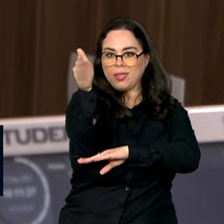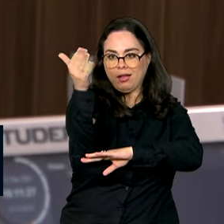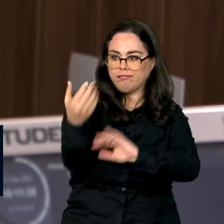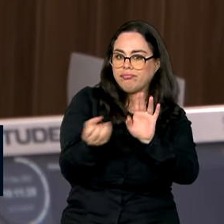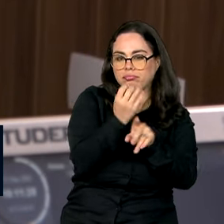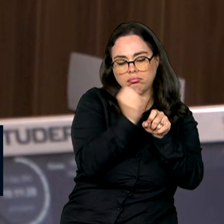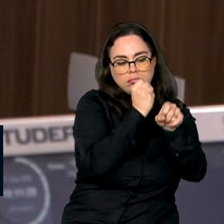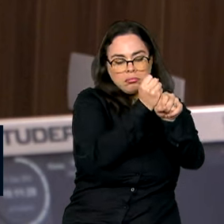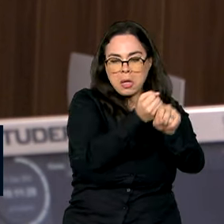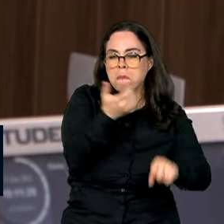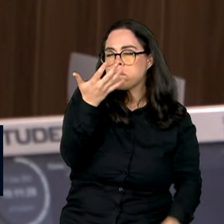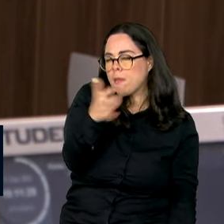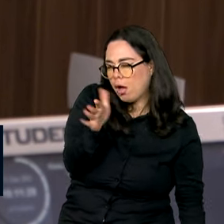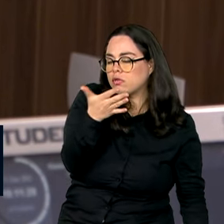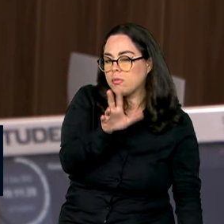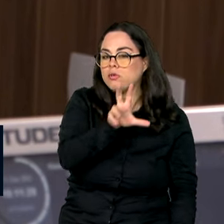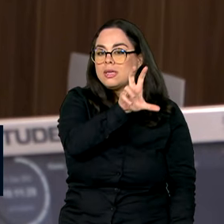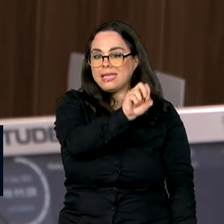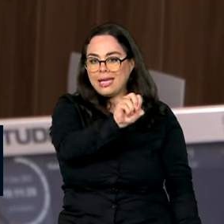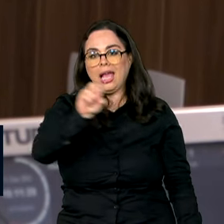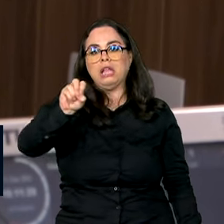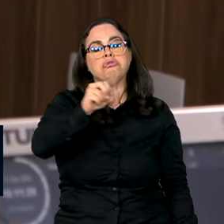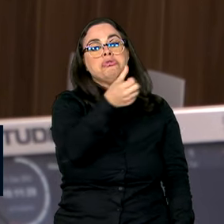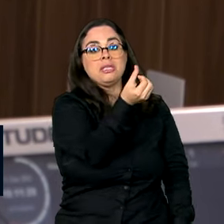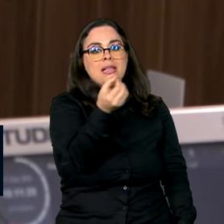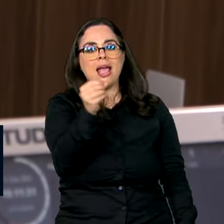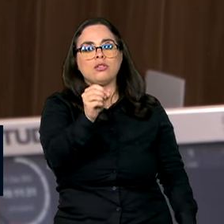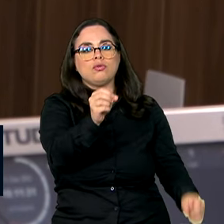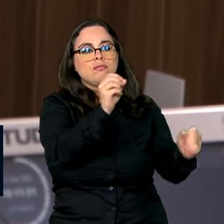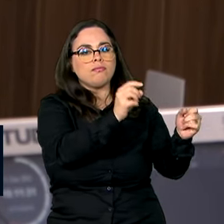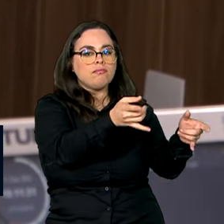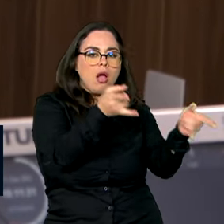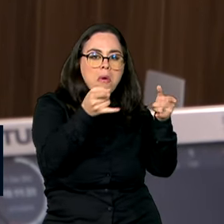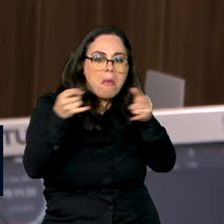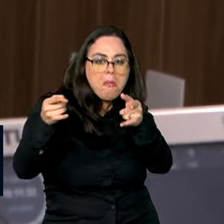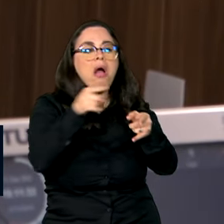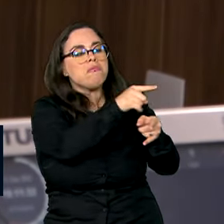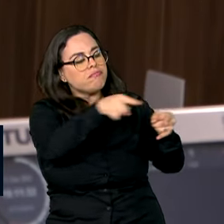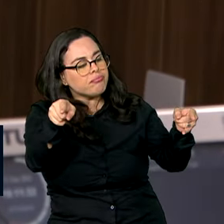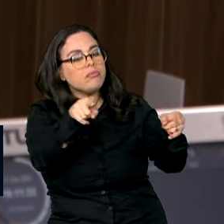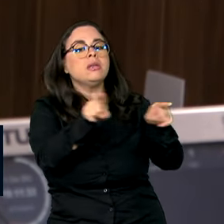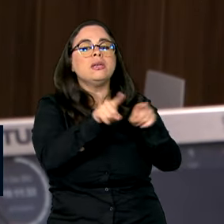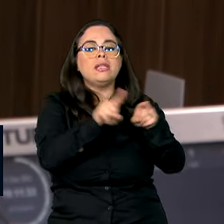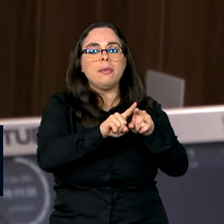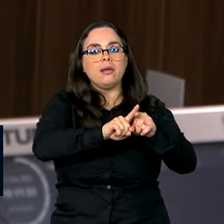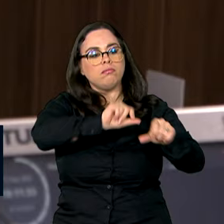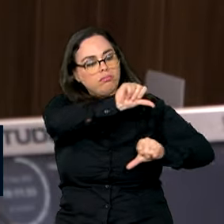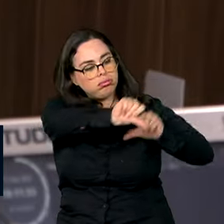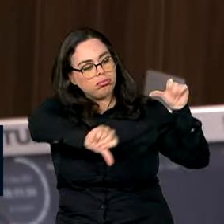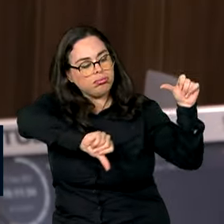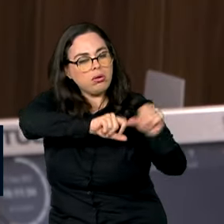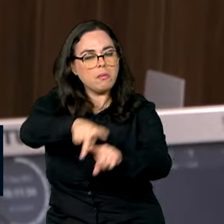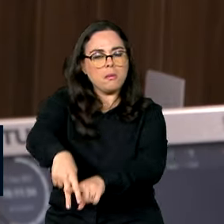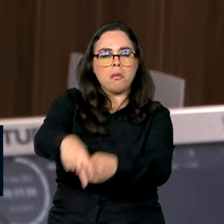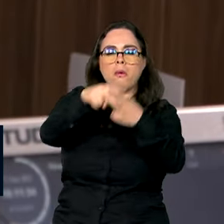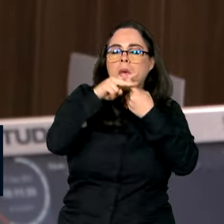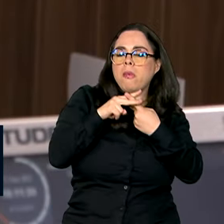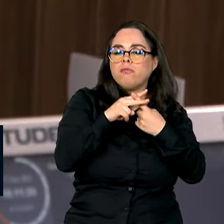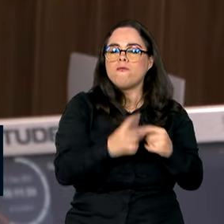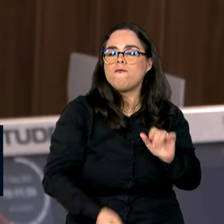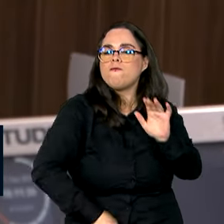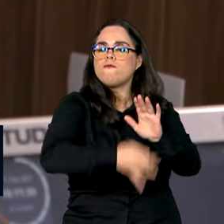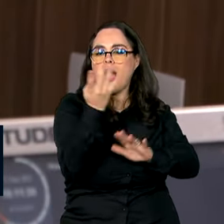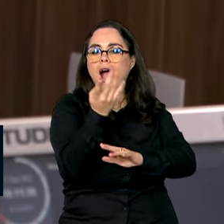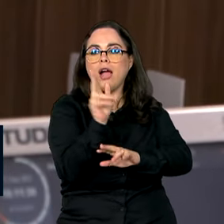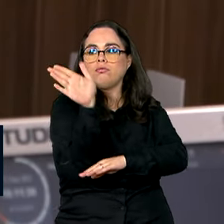deve gerar no mínimo aí 500 a 600 leitos. Estão sendo feito retrofitagem em vários hotéis através de um